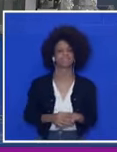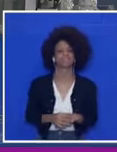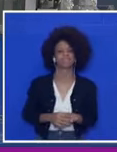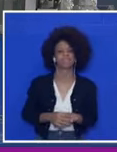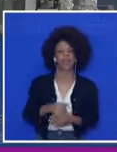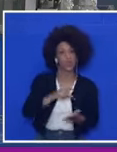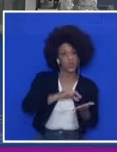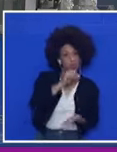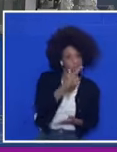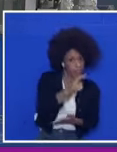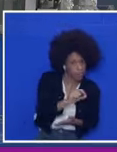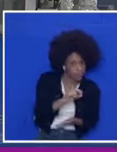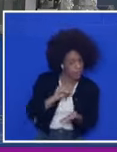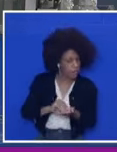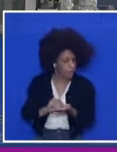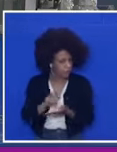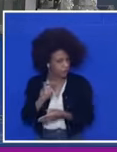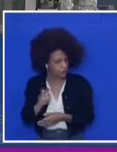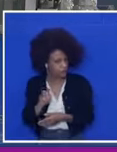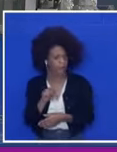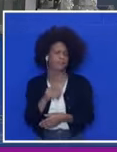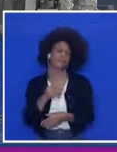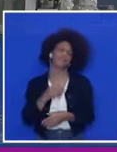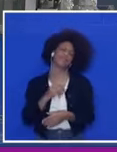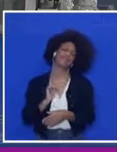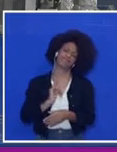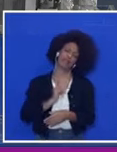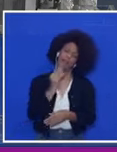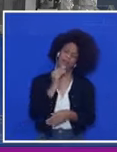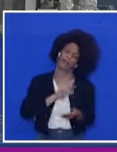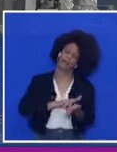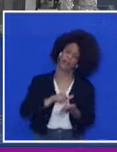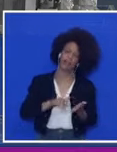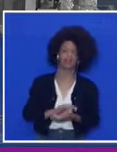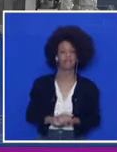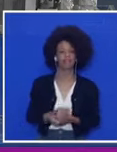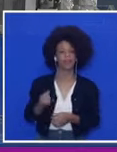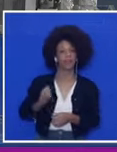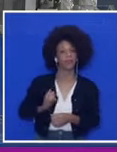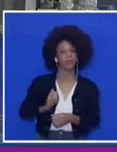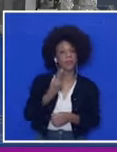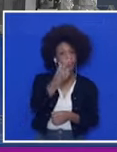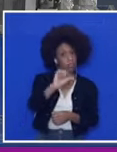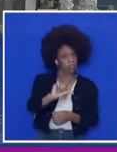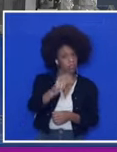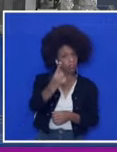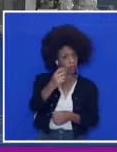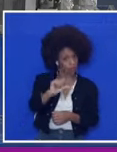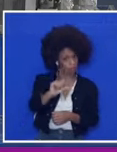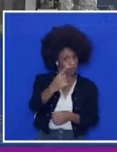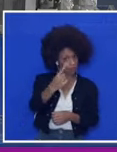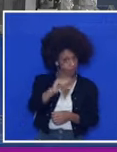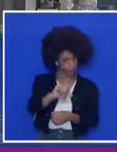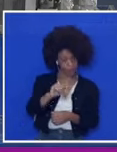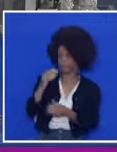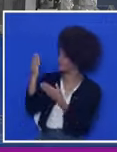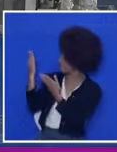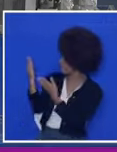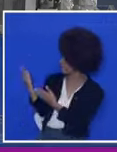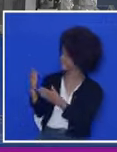Foram sorteados 10 números, faltam 5. Você ainda tem chances. Bola laranja, número 19.